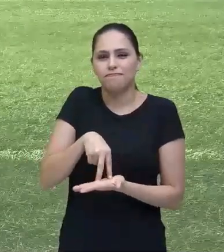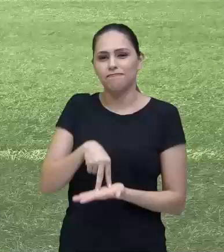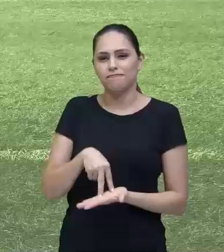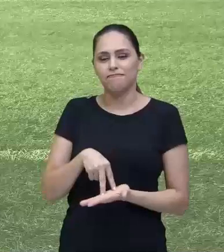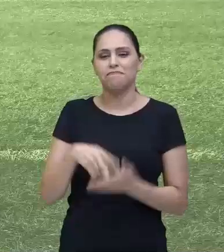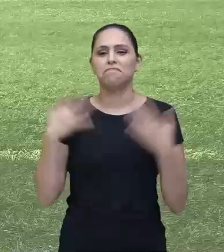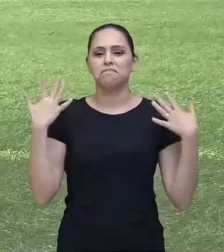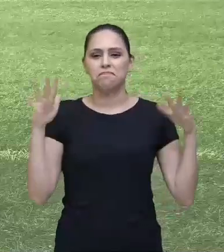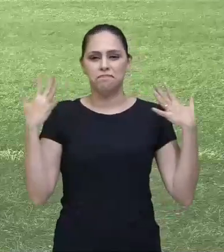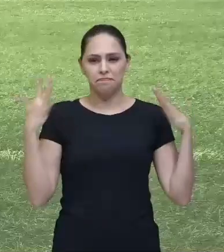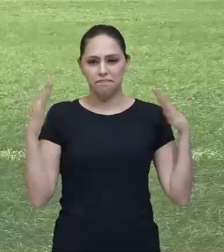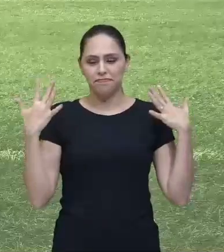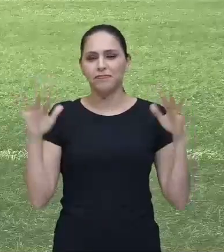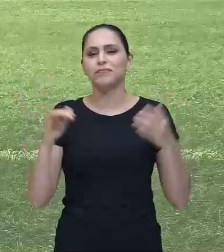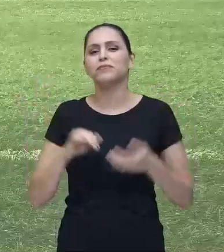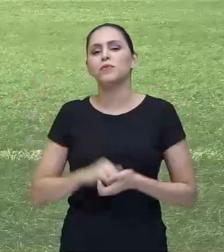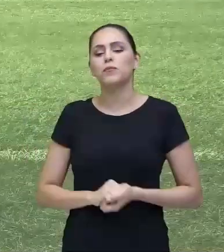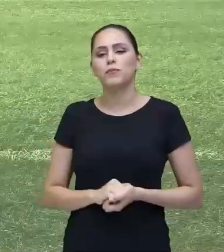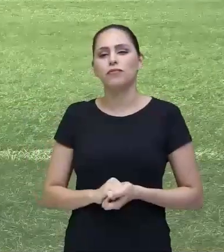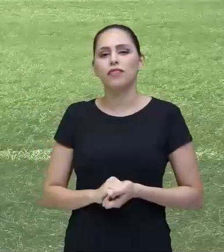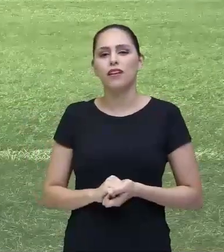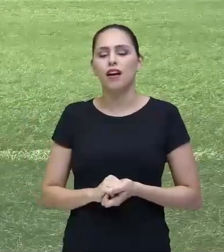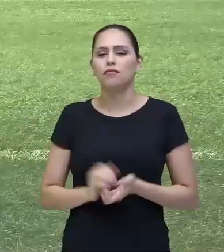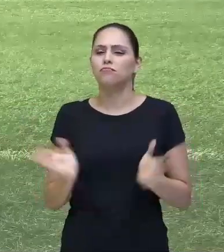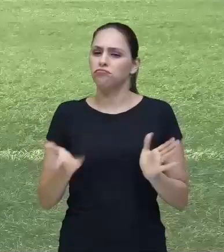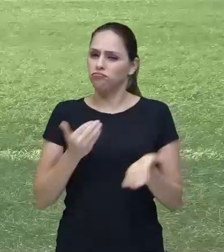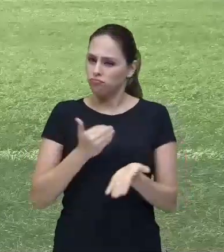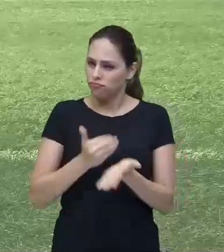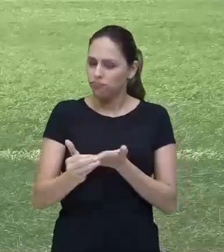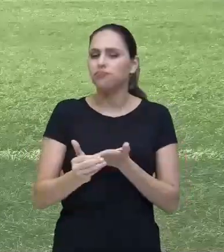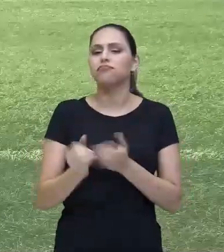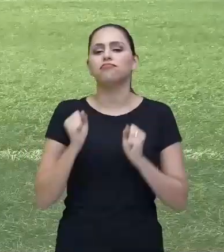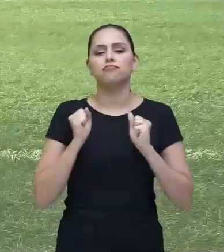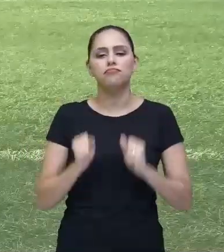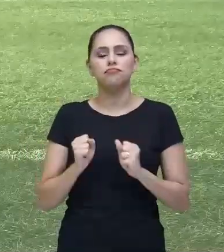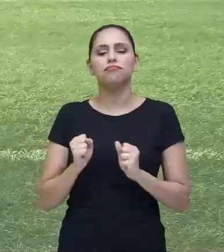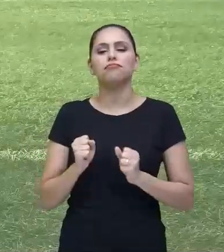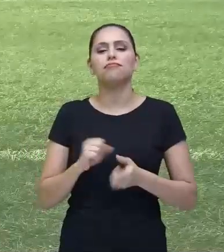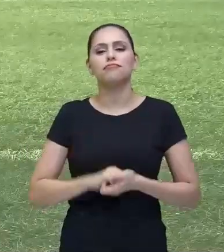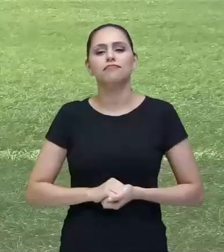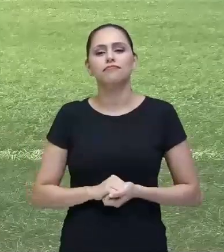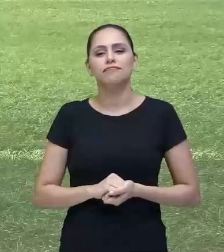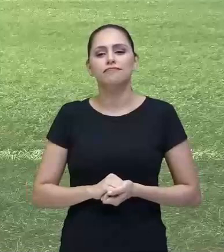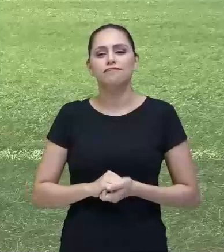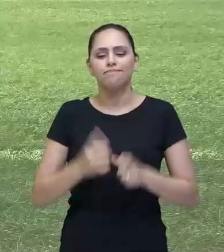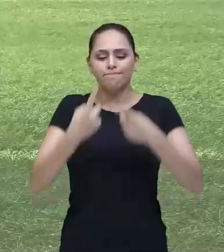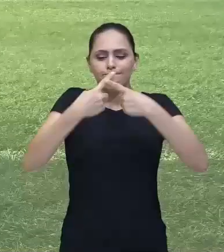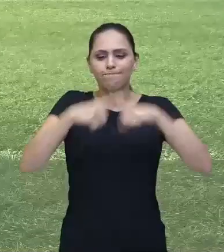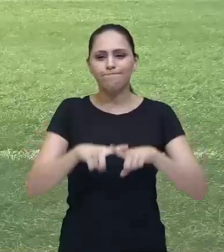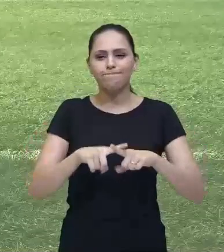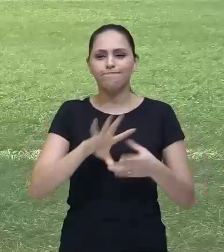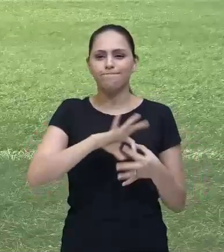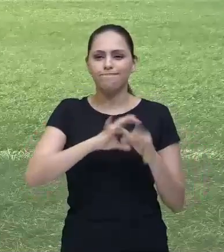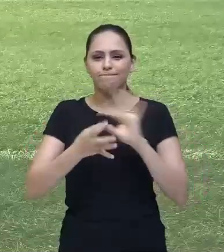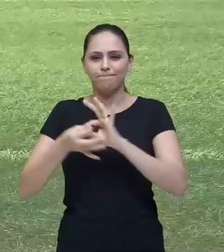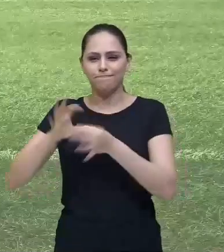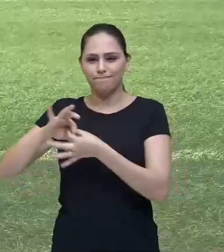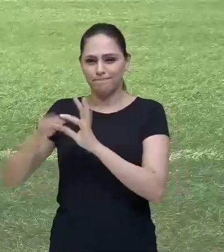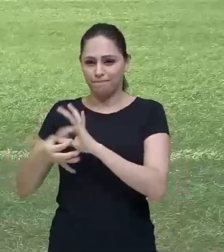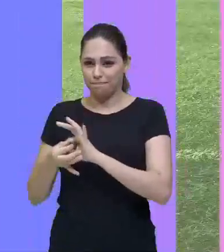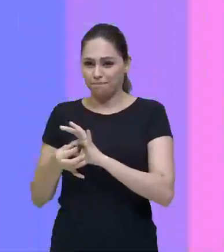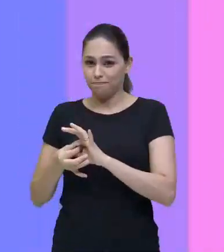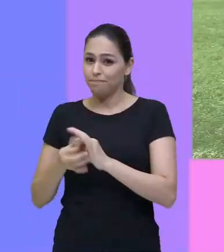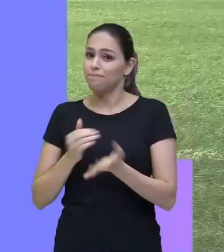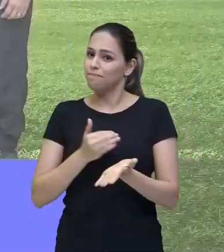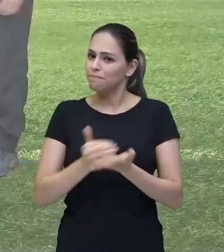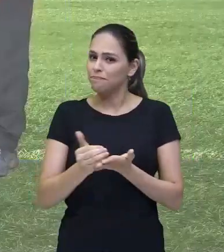Aê! Isso. Agora vocês estão prontos para começar o nosso grande festival olímpico, as nossas provas olímpicas. Vamos